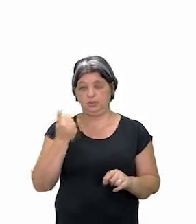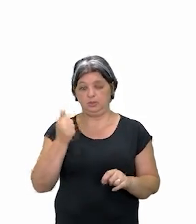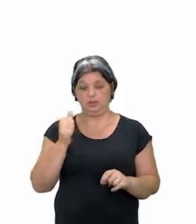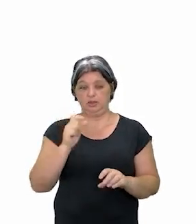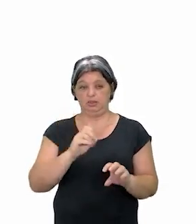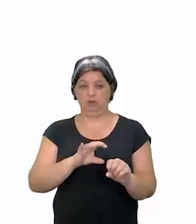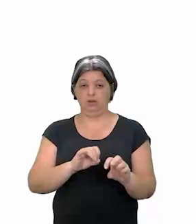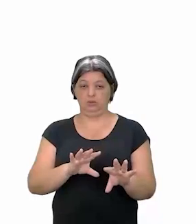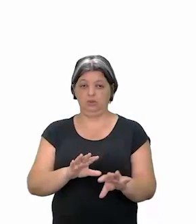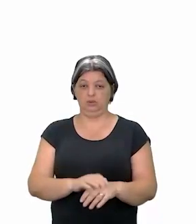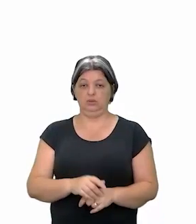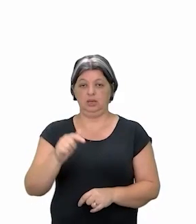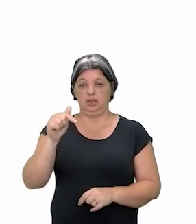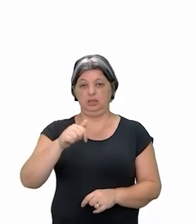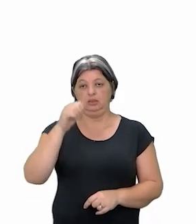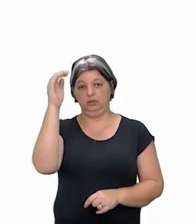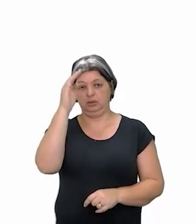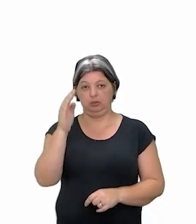bom? Nossa, no Brasil.